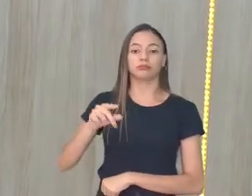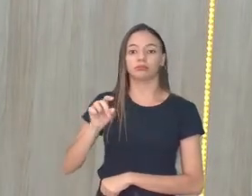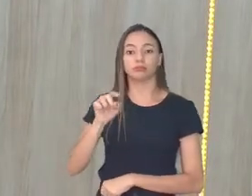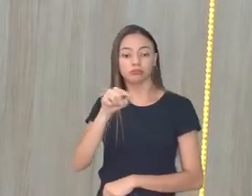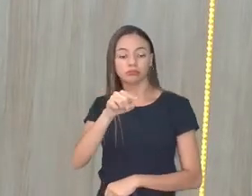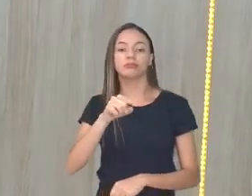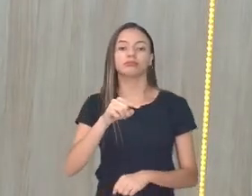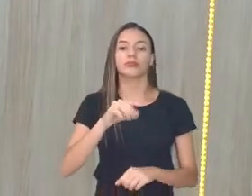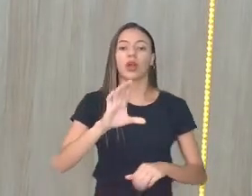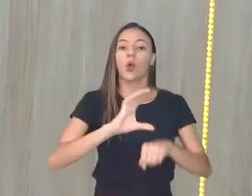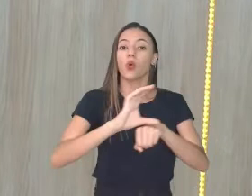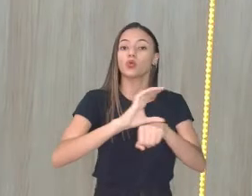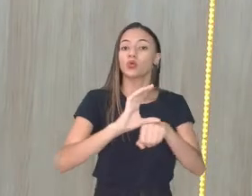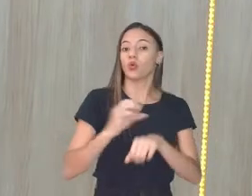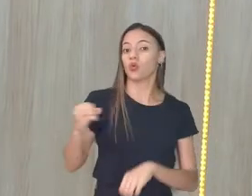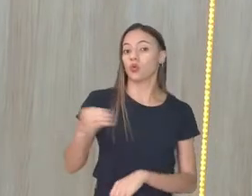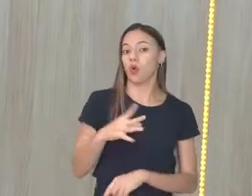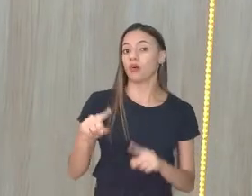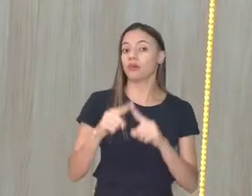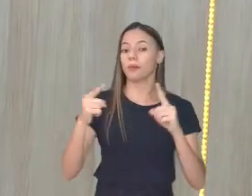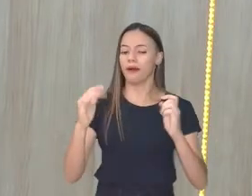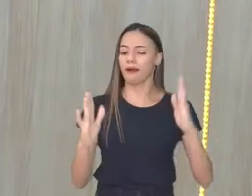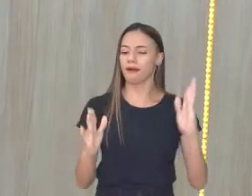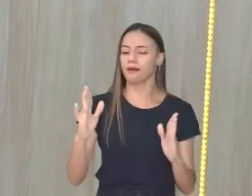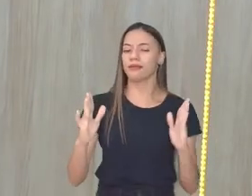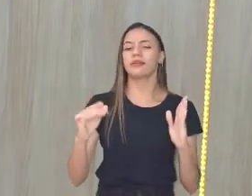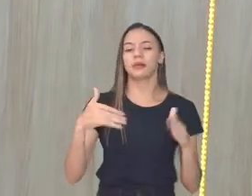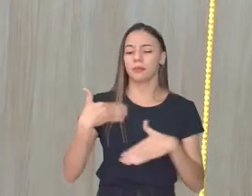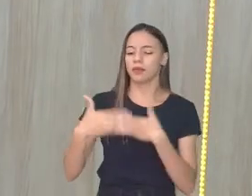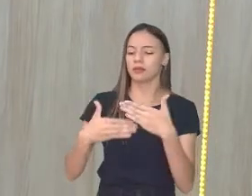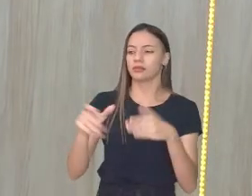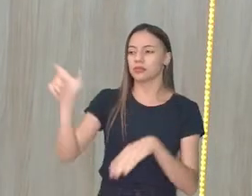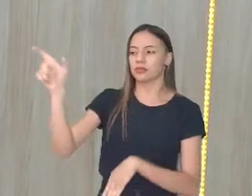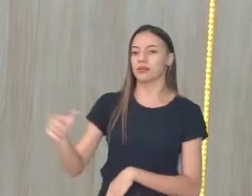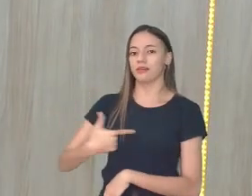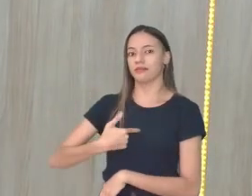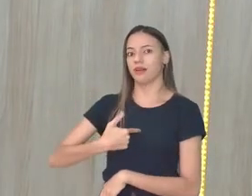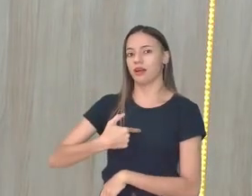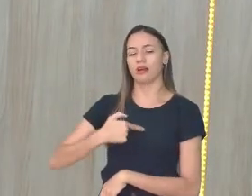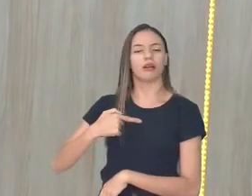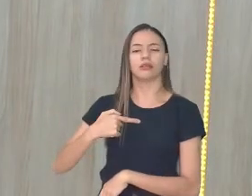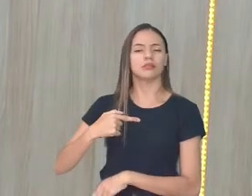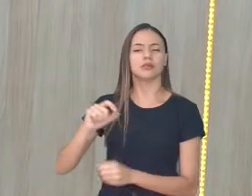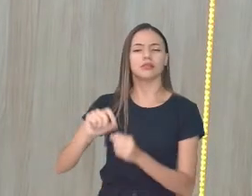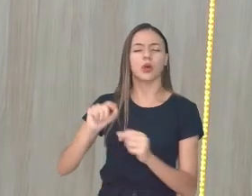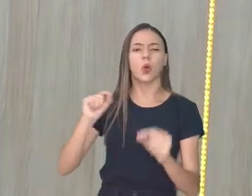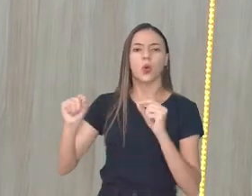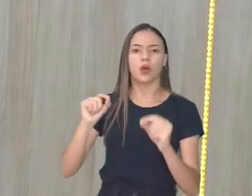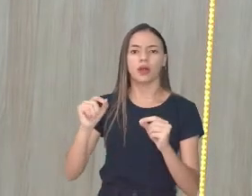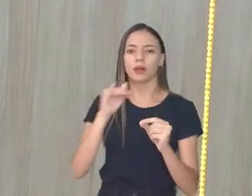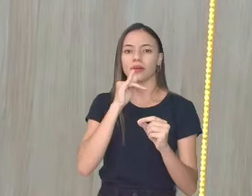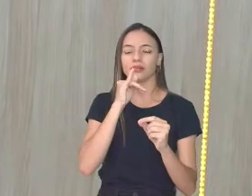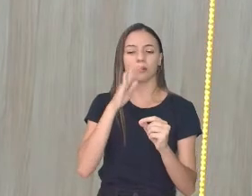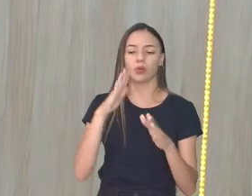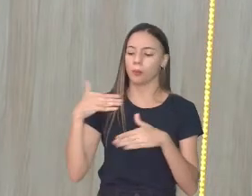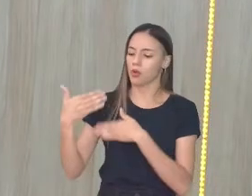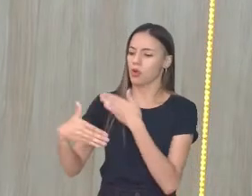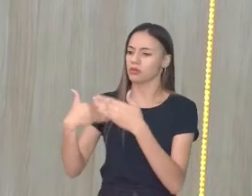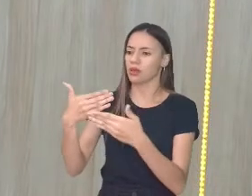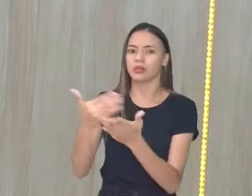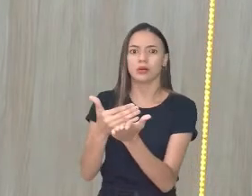Constituição. Porém, durante esse processo, Vargas ele vai encaminhar um processo de